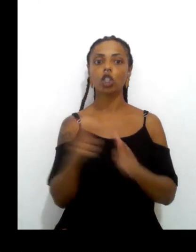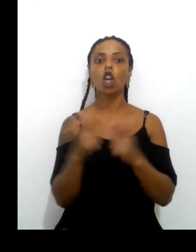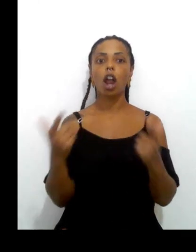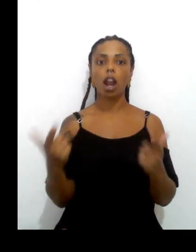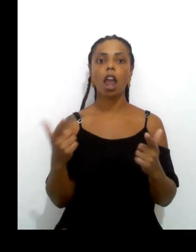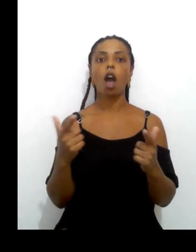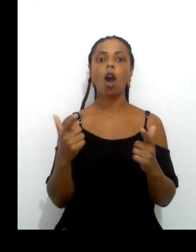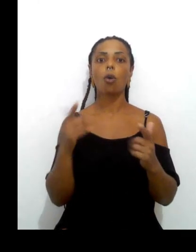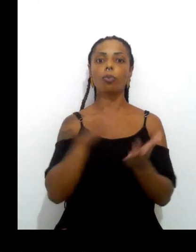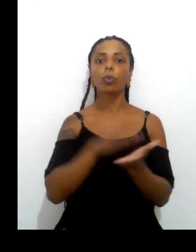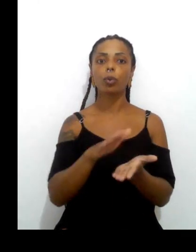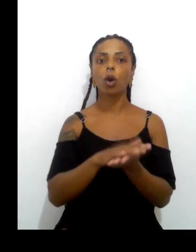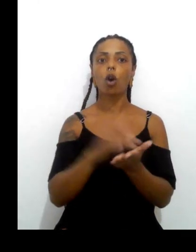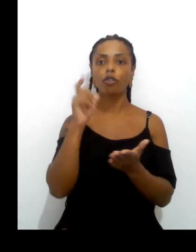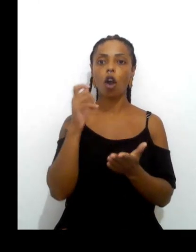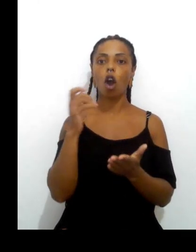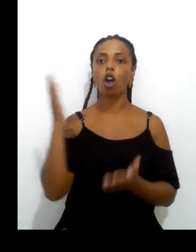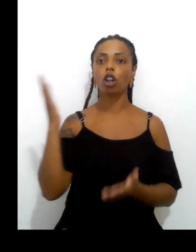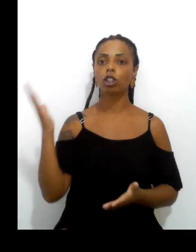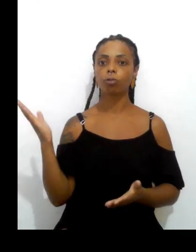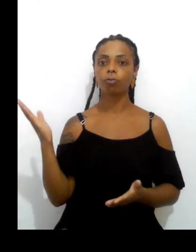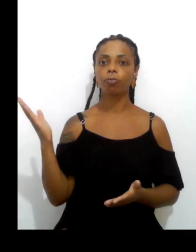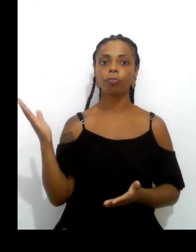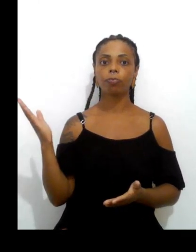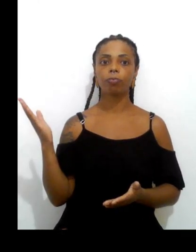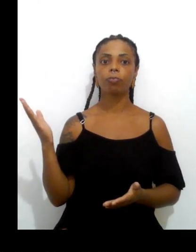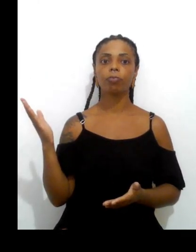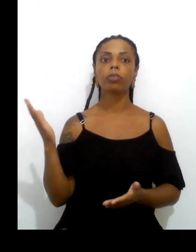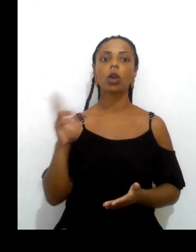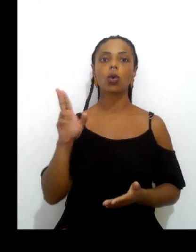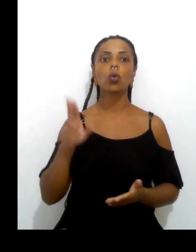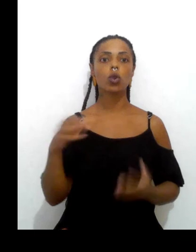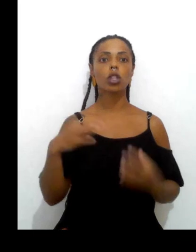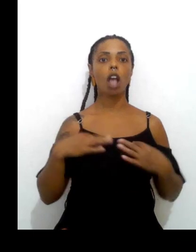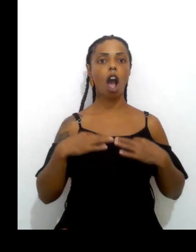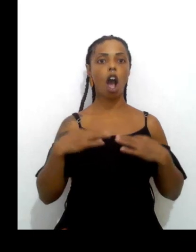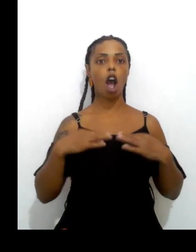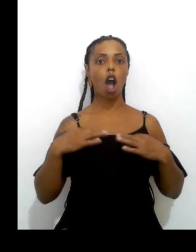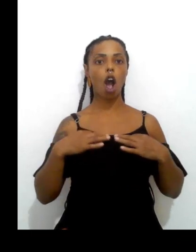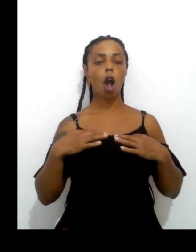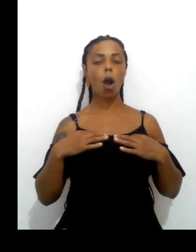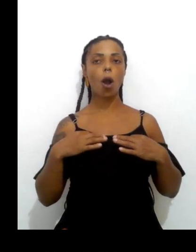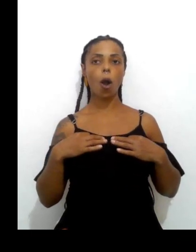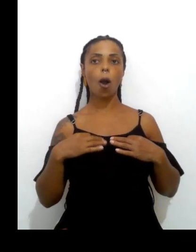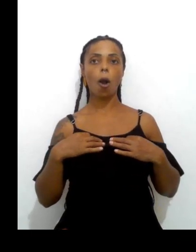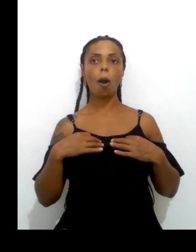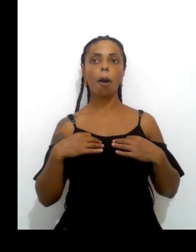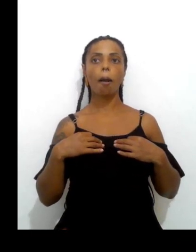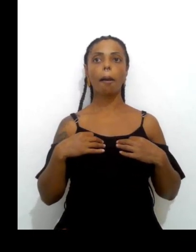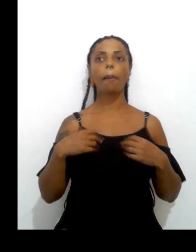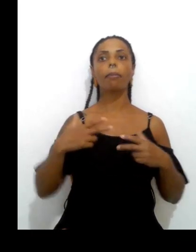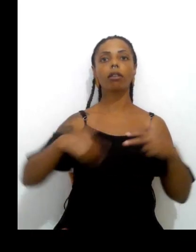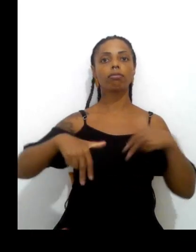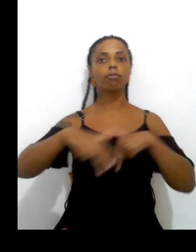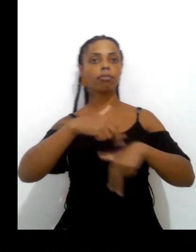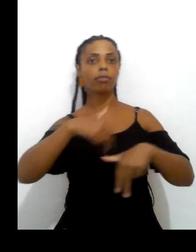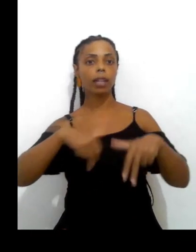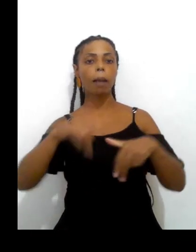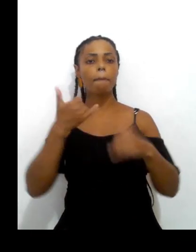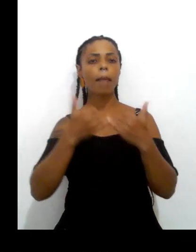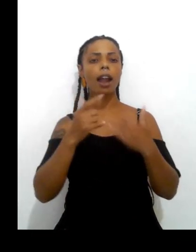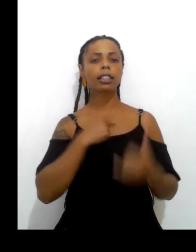usando uma sopa de baile e parecia que ele estava usando batom o paletó